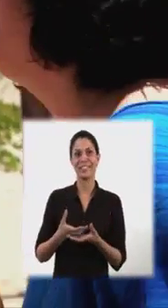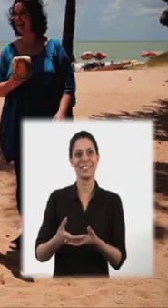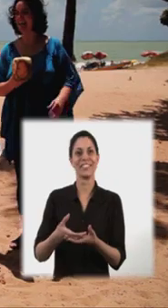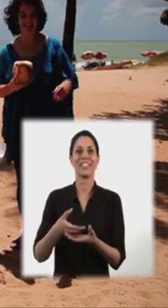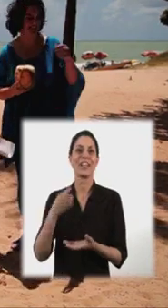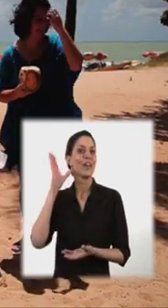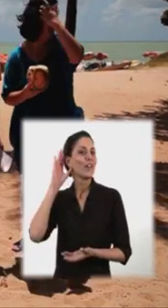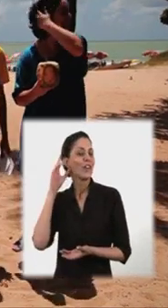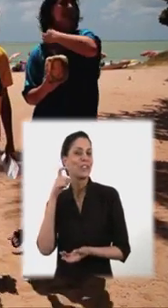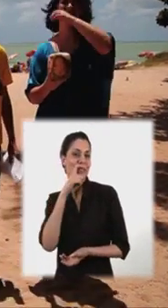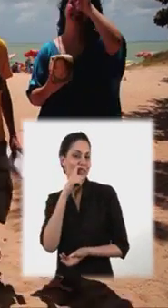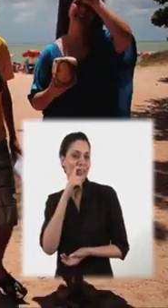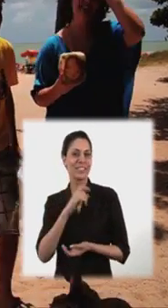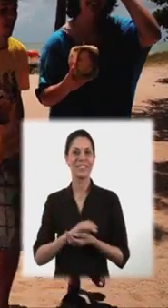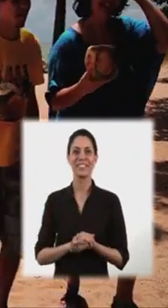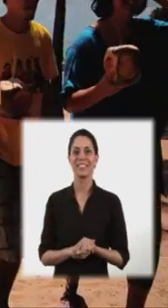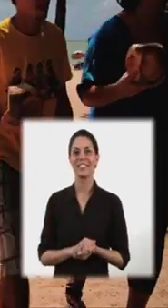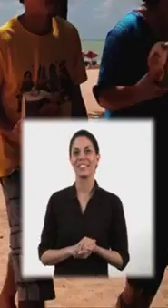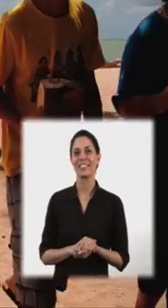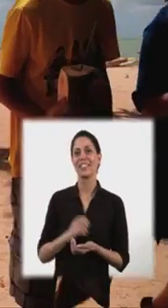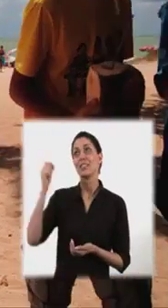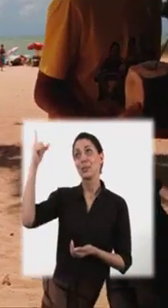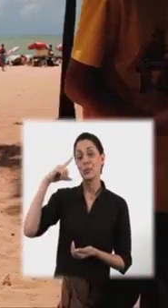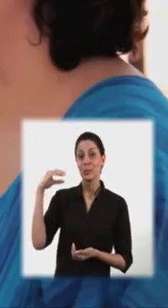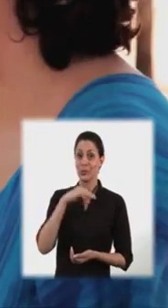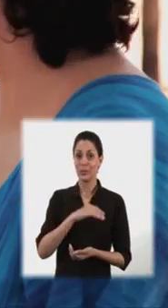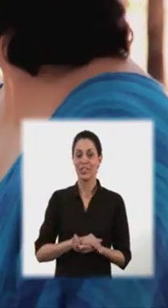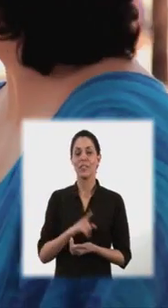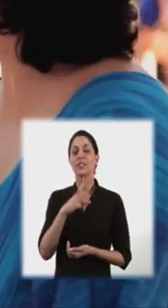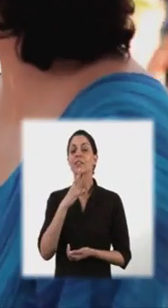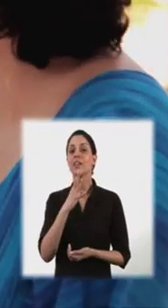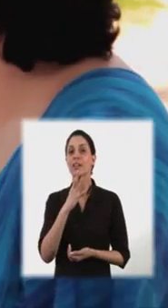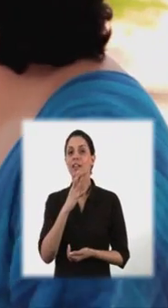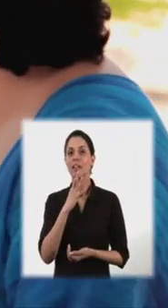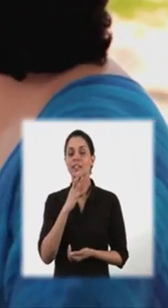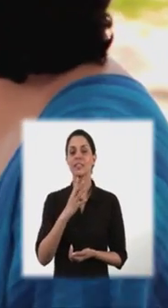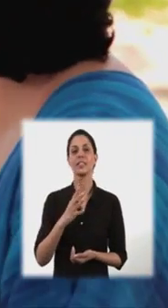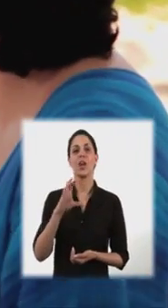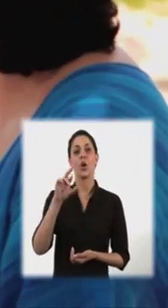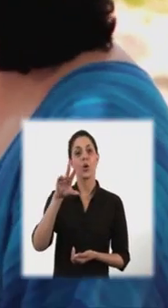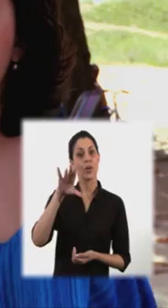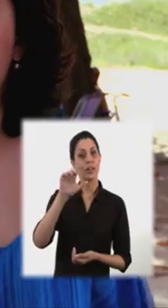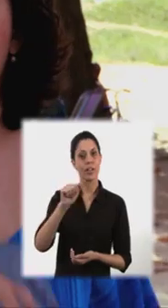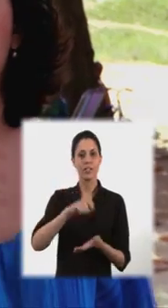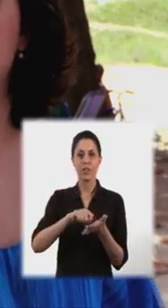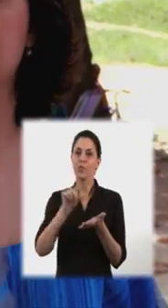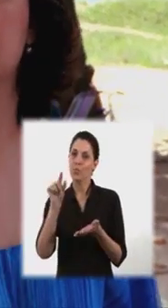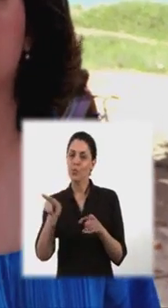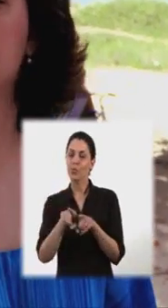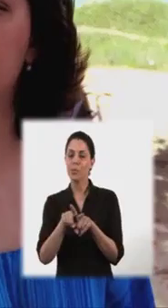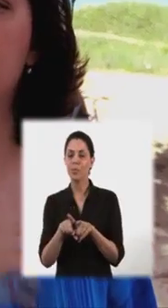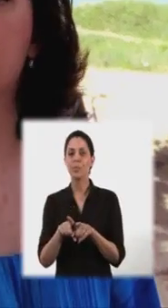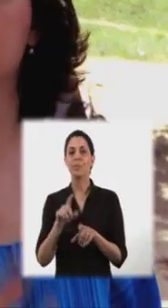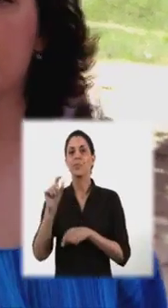geladinho. precisando. O sol está muito quente. Mas eu quero saber, você que conhece a crônica, escreve um pouquinho de crônica, que características